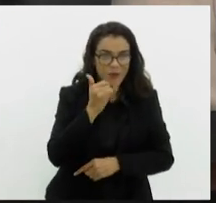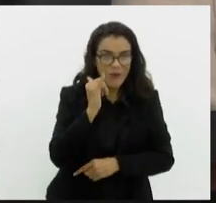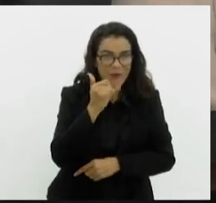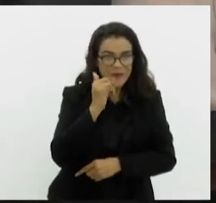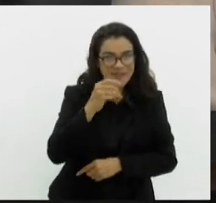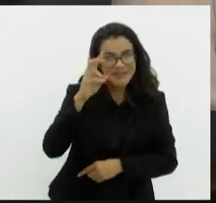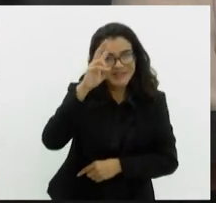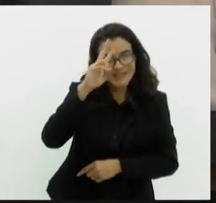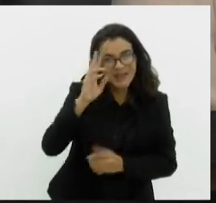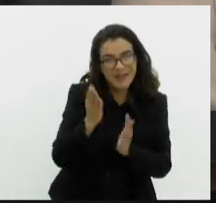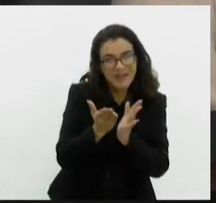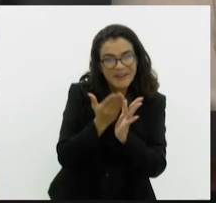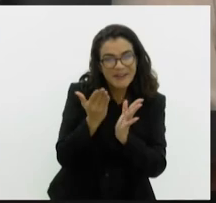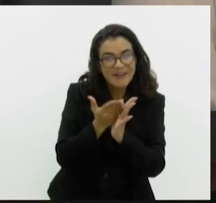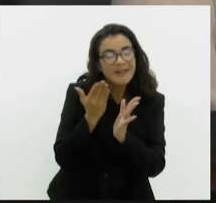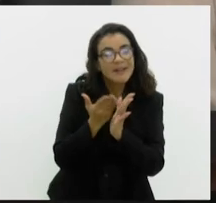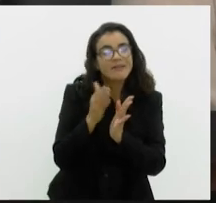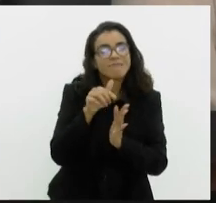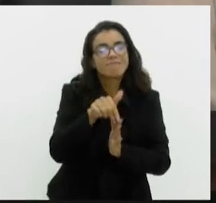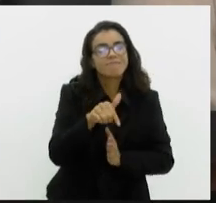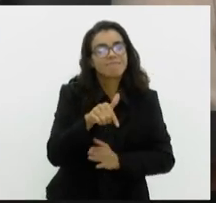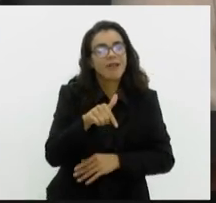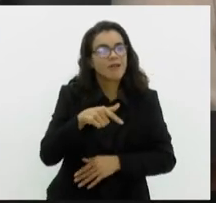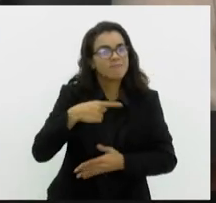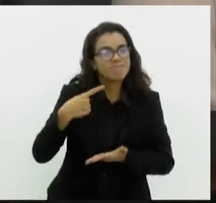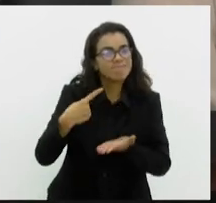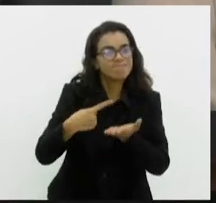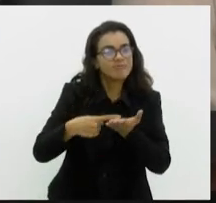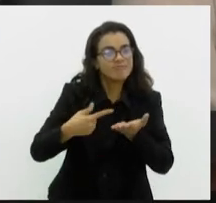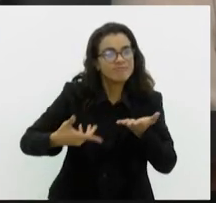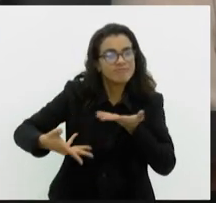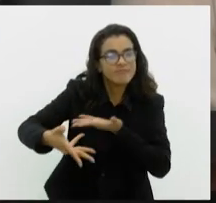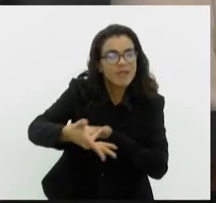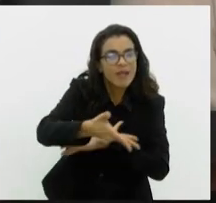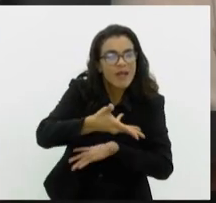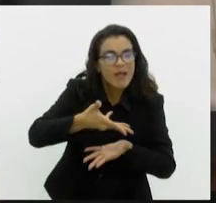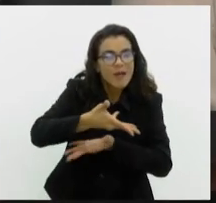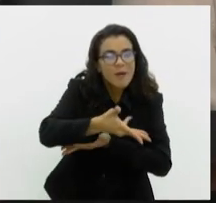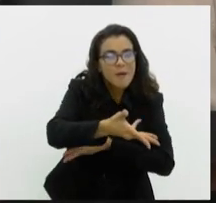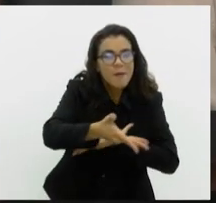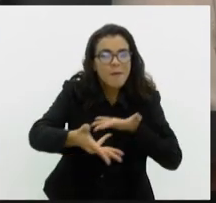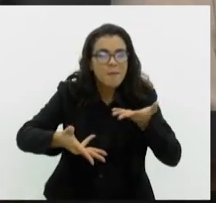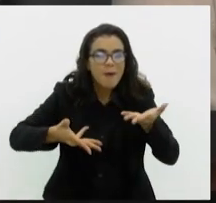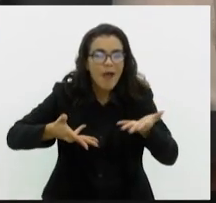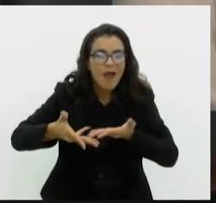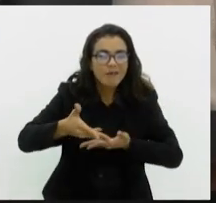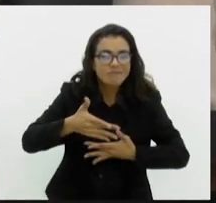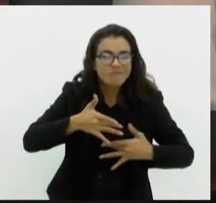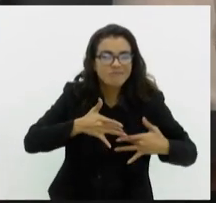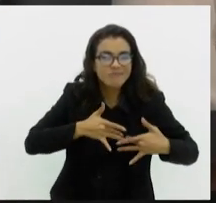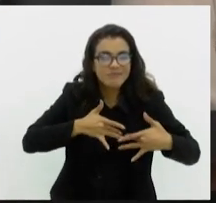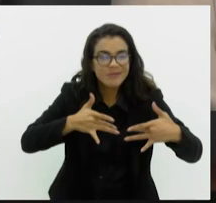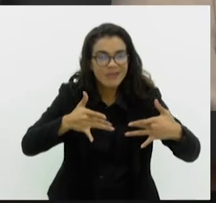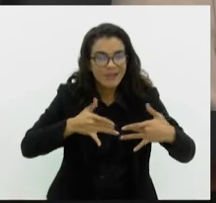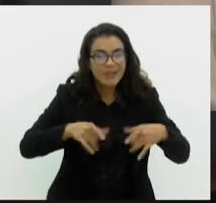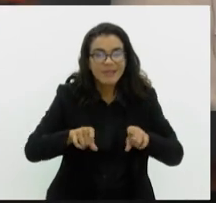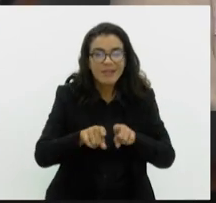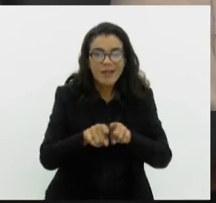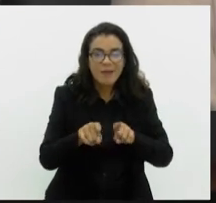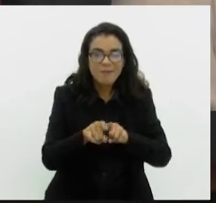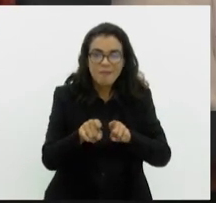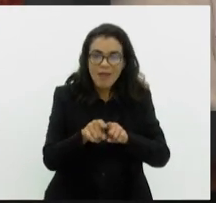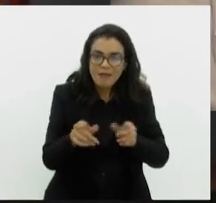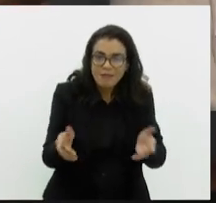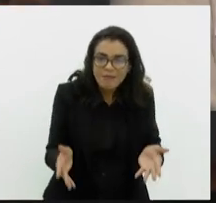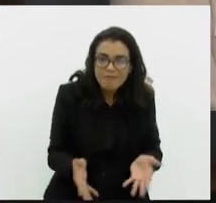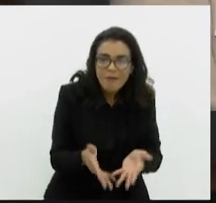palavras dela, que esse compromisso teria que ser com compartilhamento. Teria que ser um compromisso de generosidade, teria que ser um compromisso de levar o